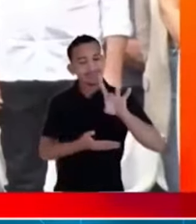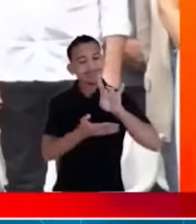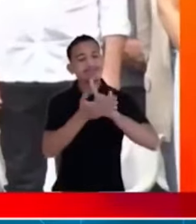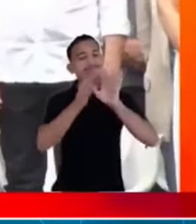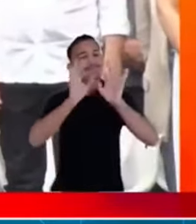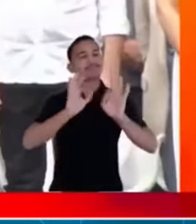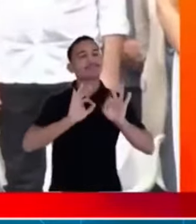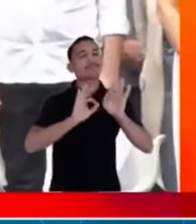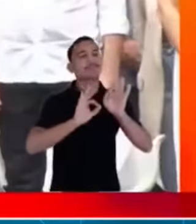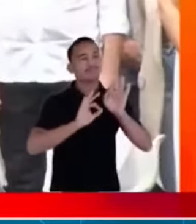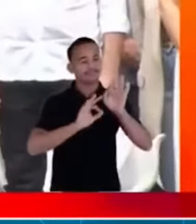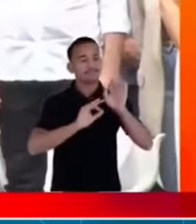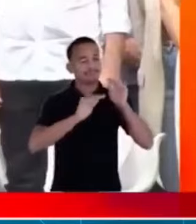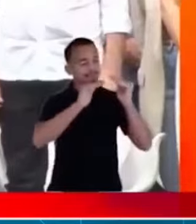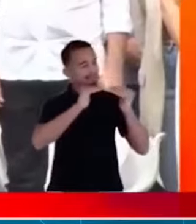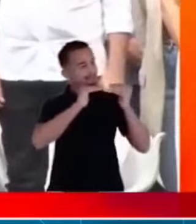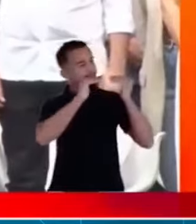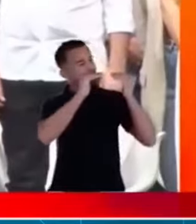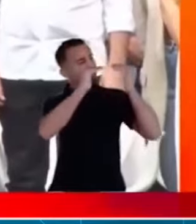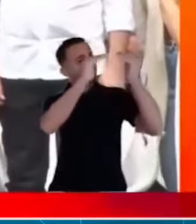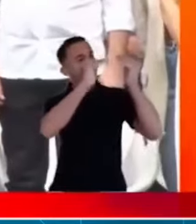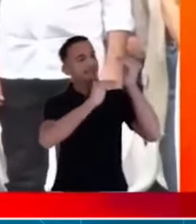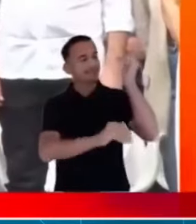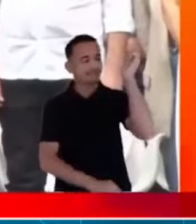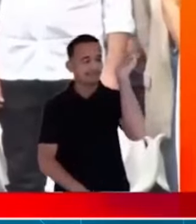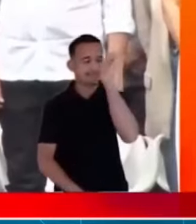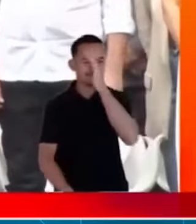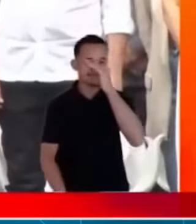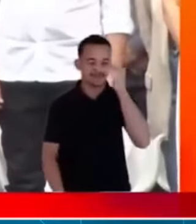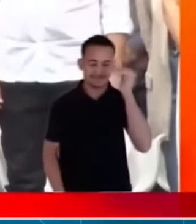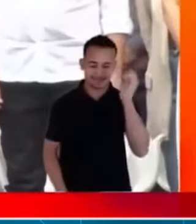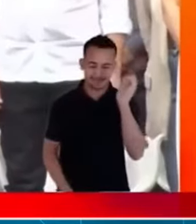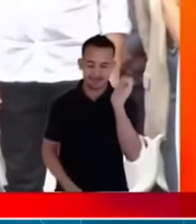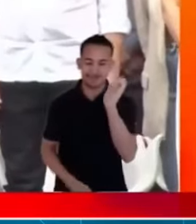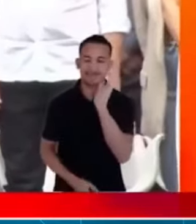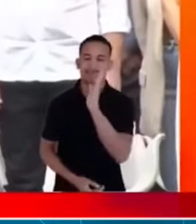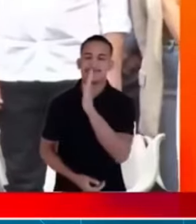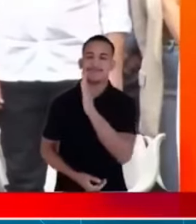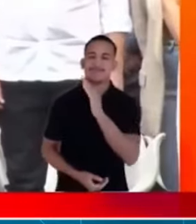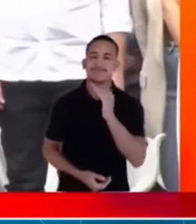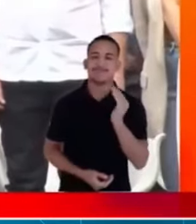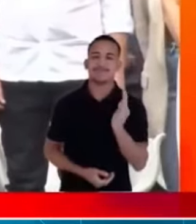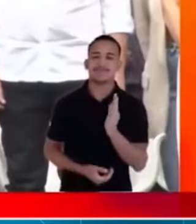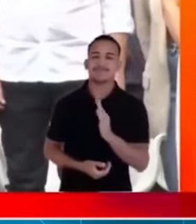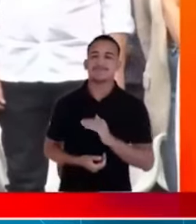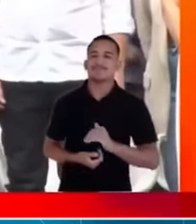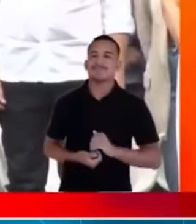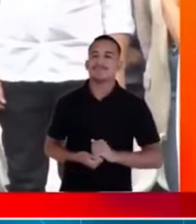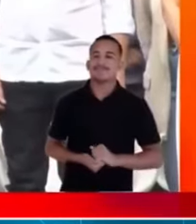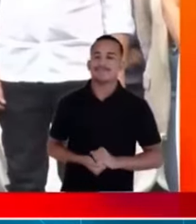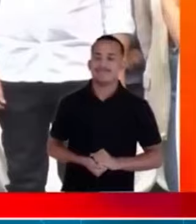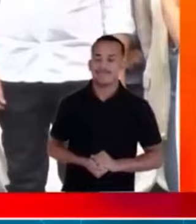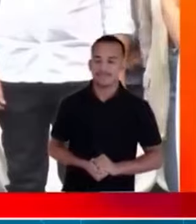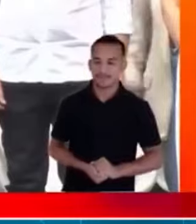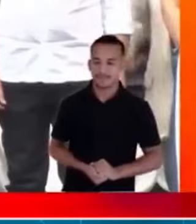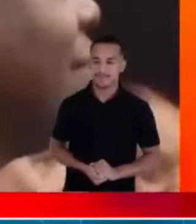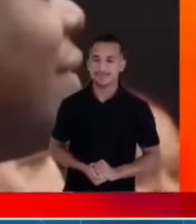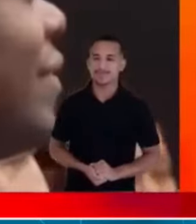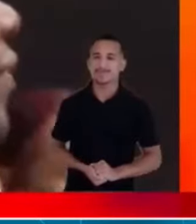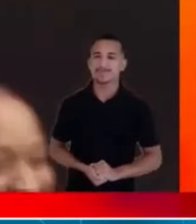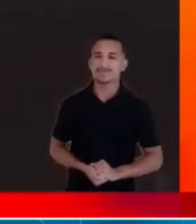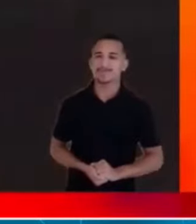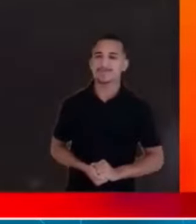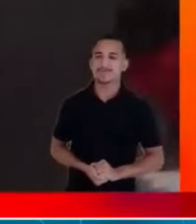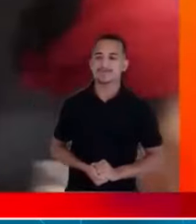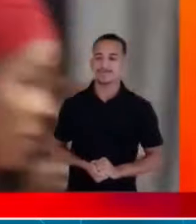símbolos nacionais que também incluem a bandeira, o selo e as armas nacionais. Fazer qualquer tipo de alteração nesses